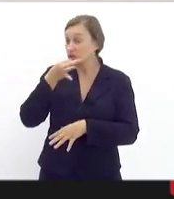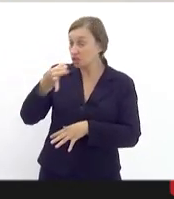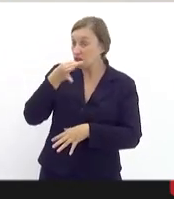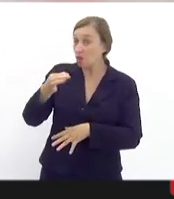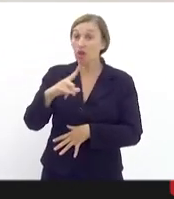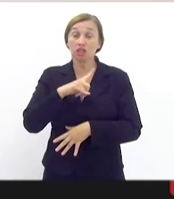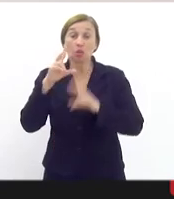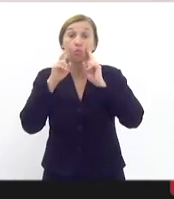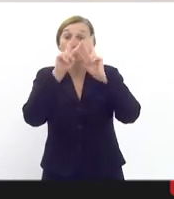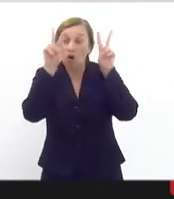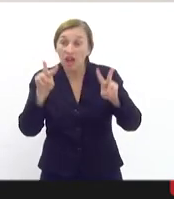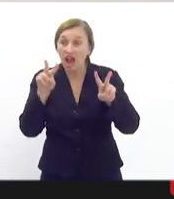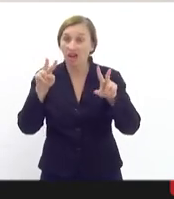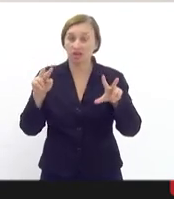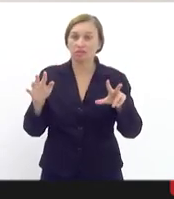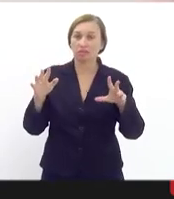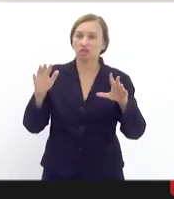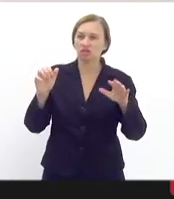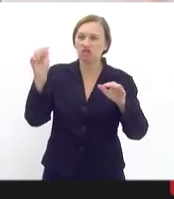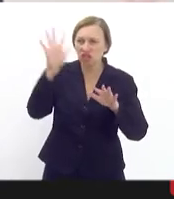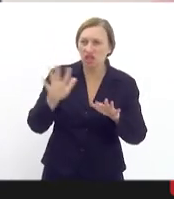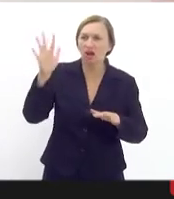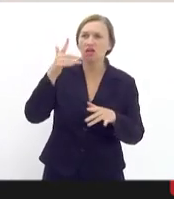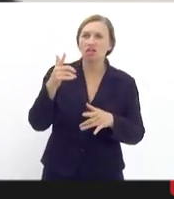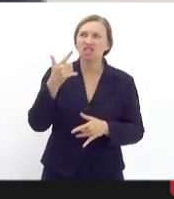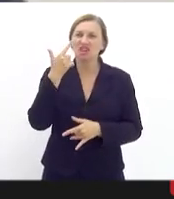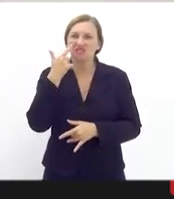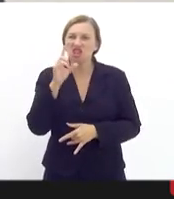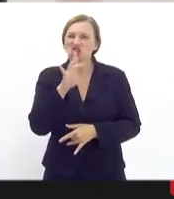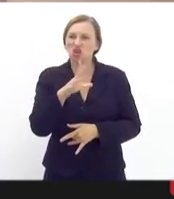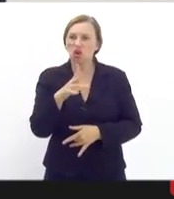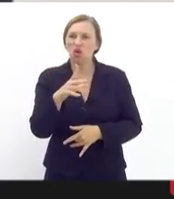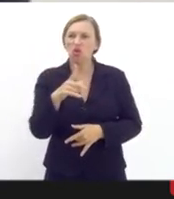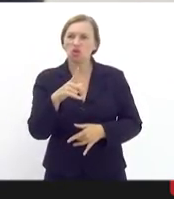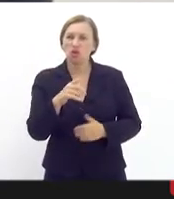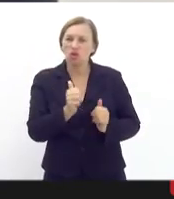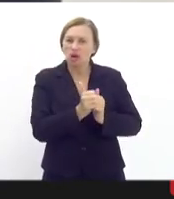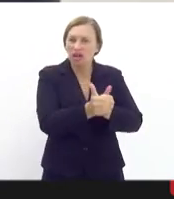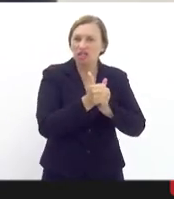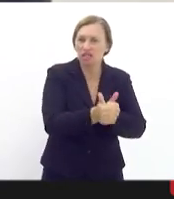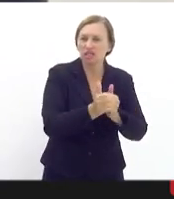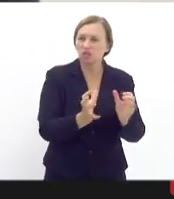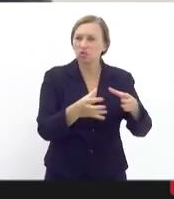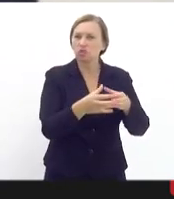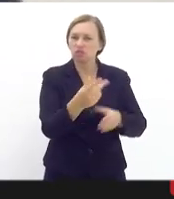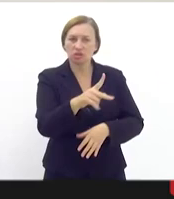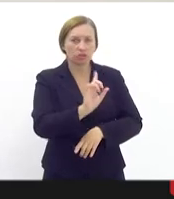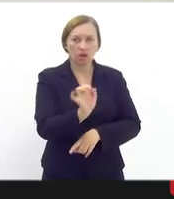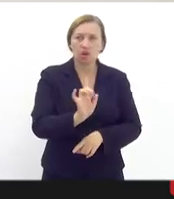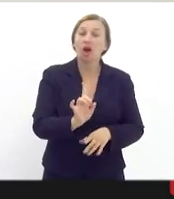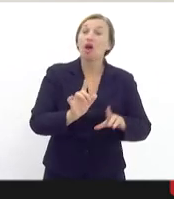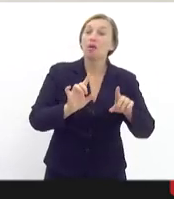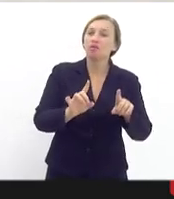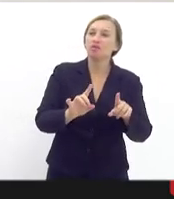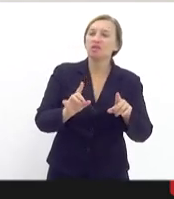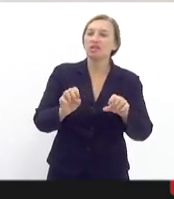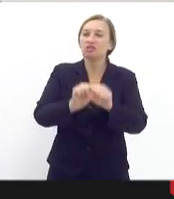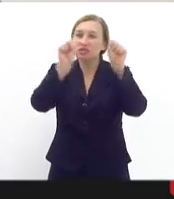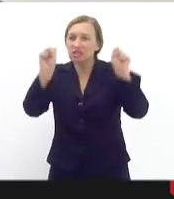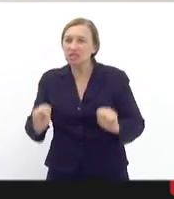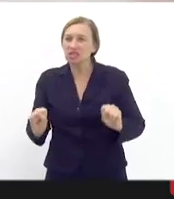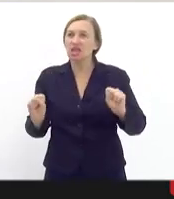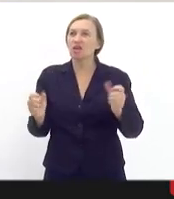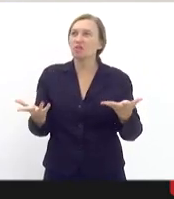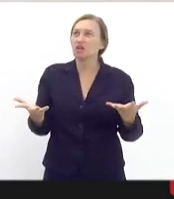um olhar público, porque o que você vê, só você e aqueles que estão seguindo, ou aqueles que foram recomendados, veem, né? Quando você está no sistema de publicidade,